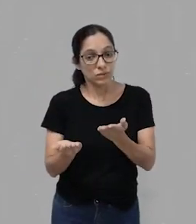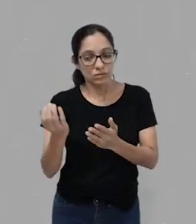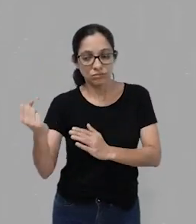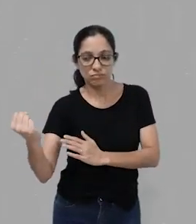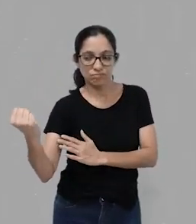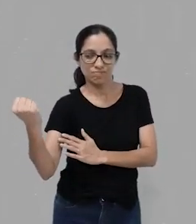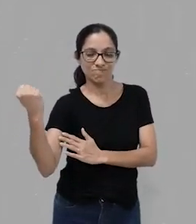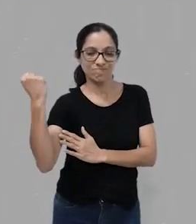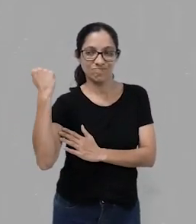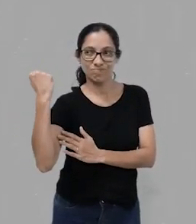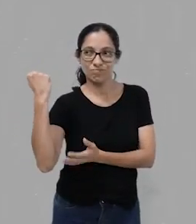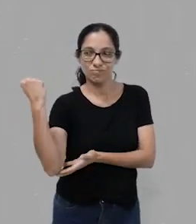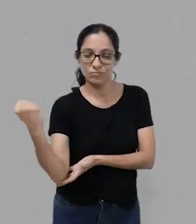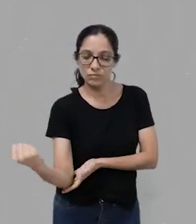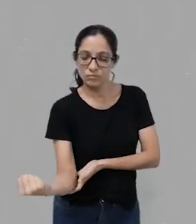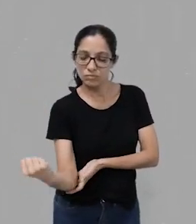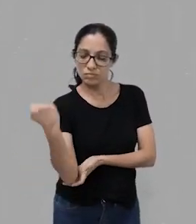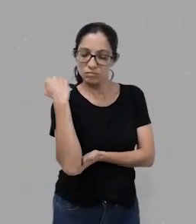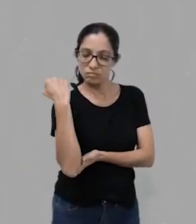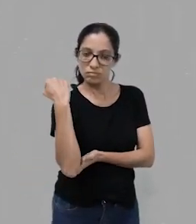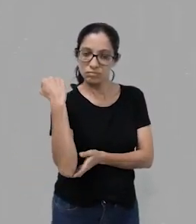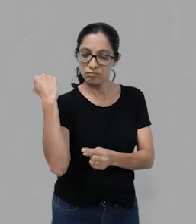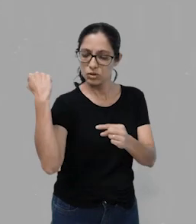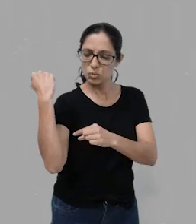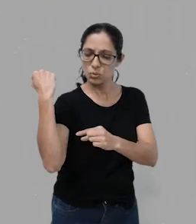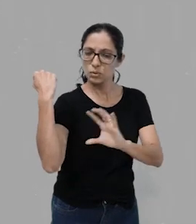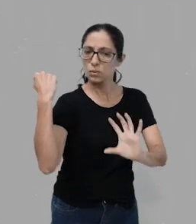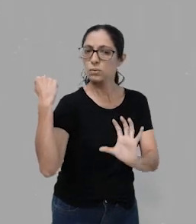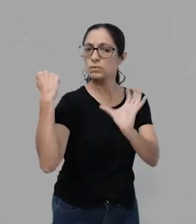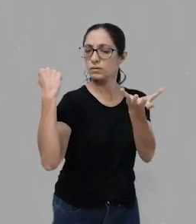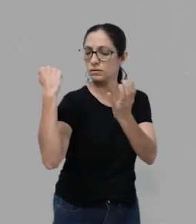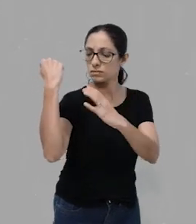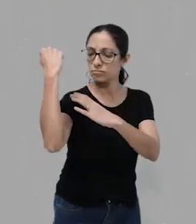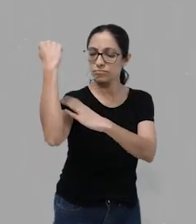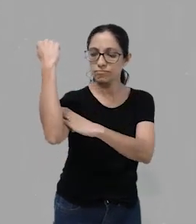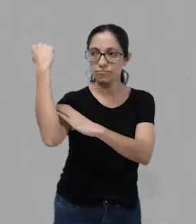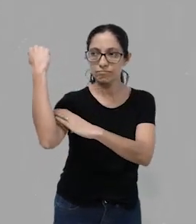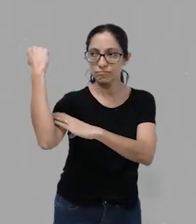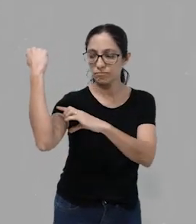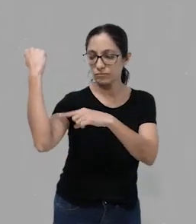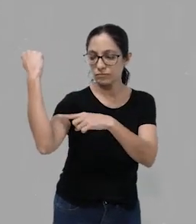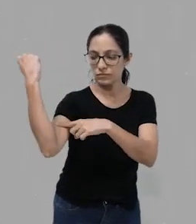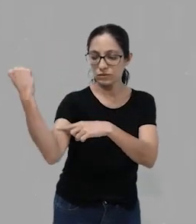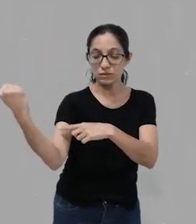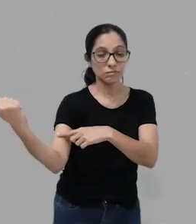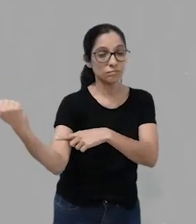aqui de levantar esse peso, o que está acontecendo com o meu bíceps aqui, que é esse músculo do